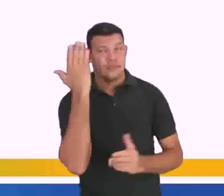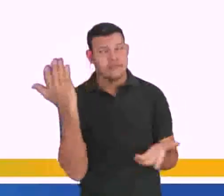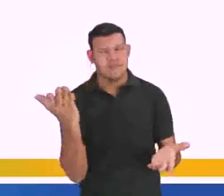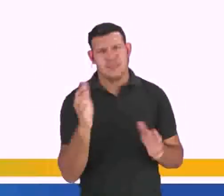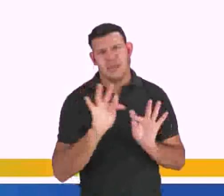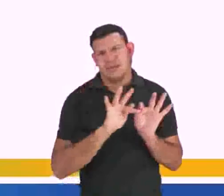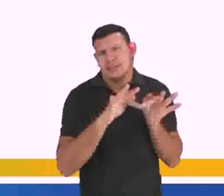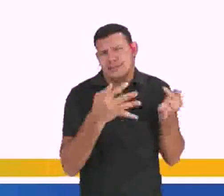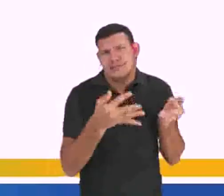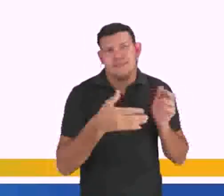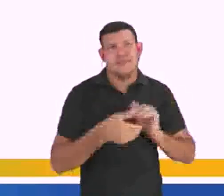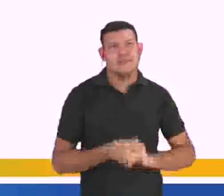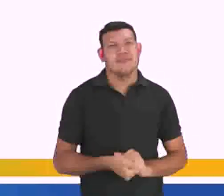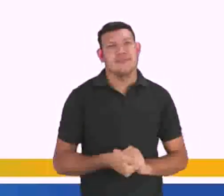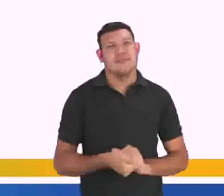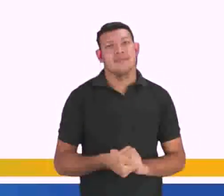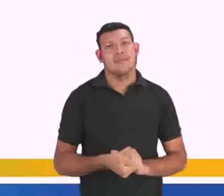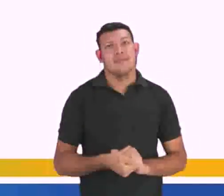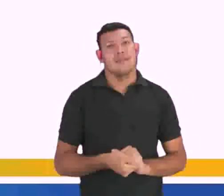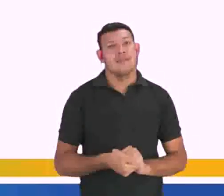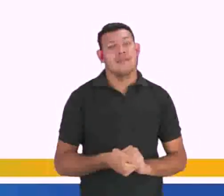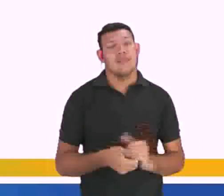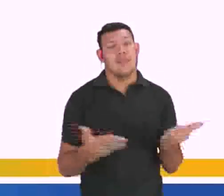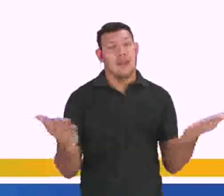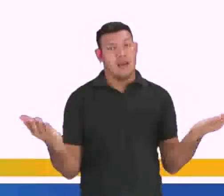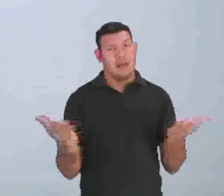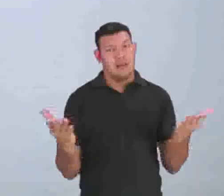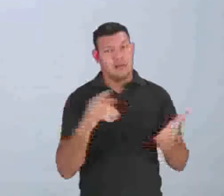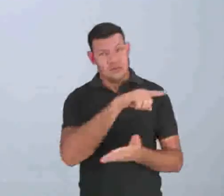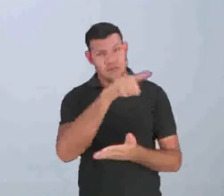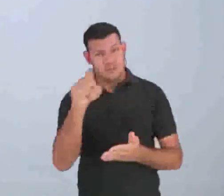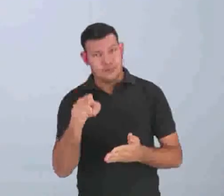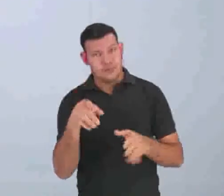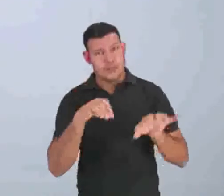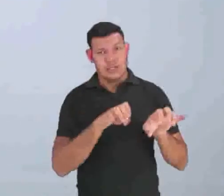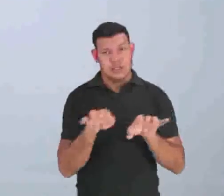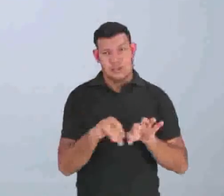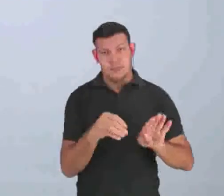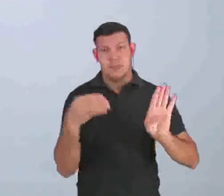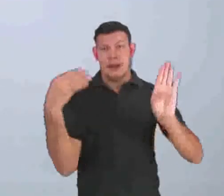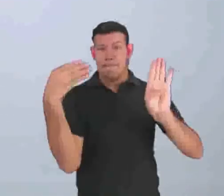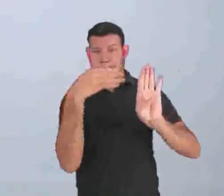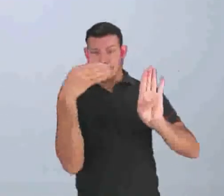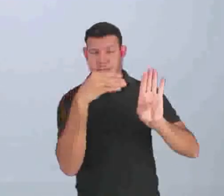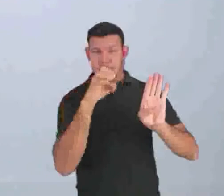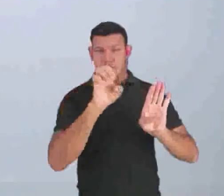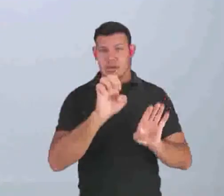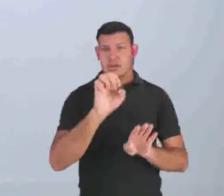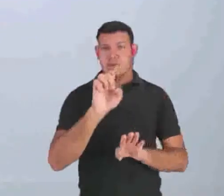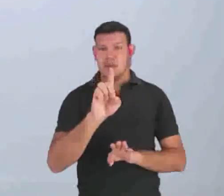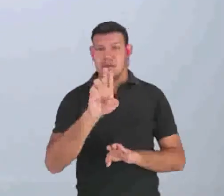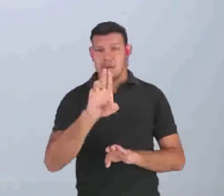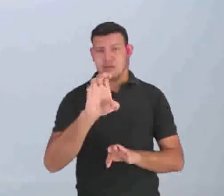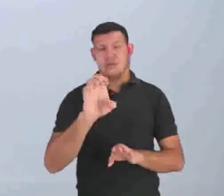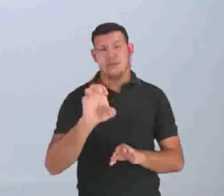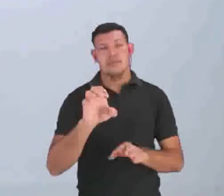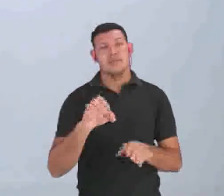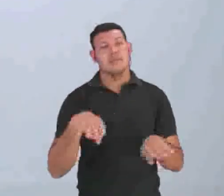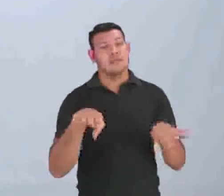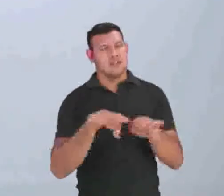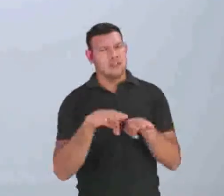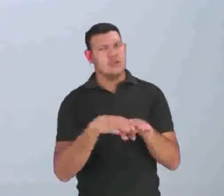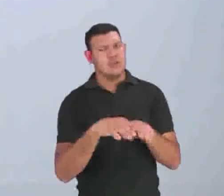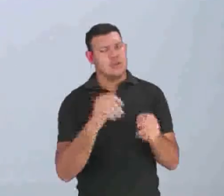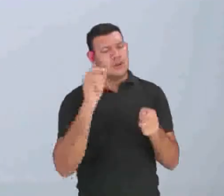convencer, entenderam? Então é muito simples. Agora vocês podem acessar a plataforma Eduque